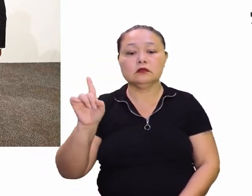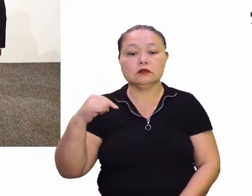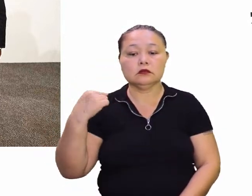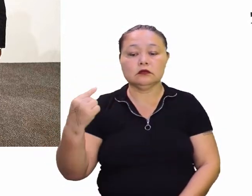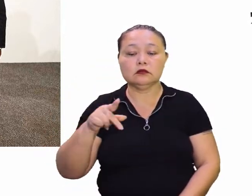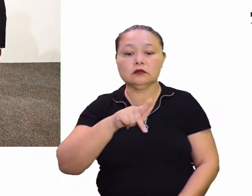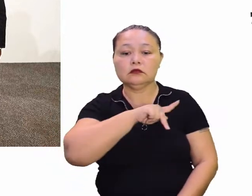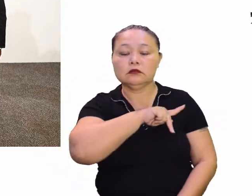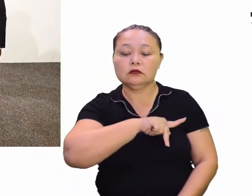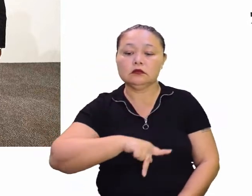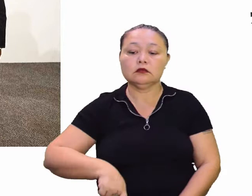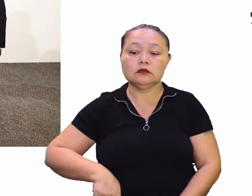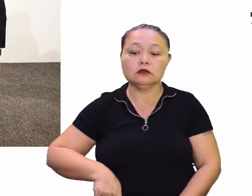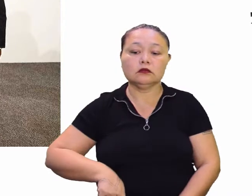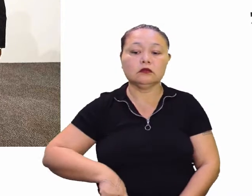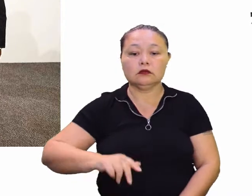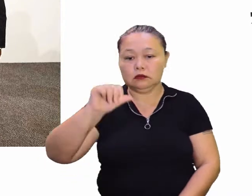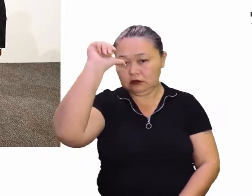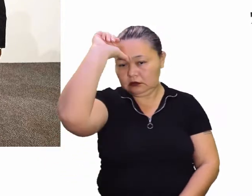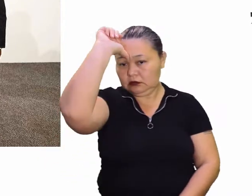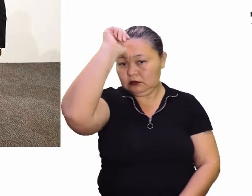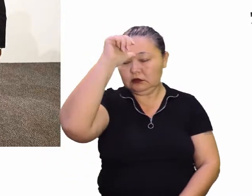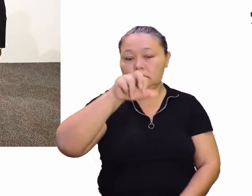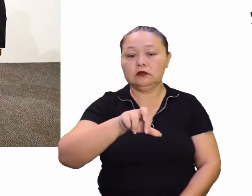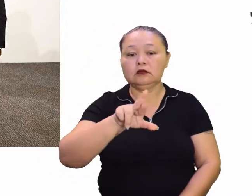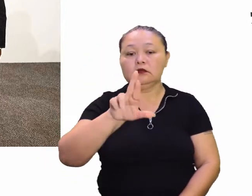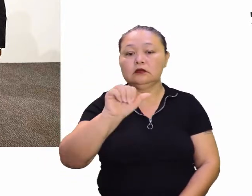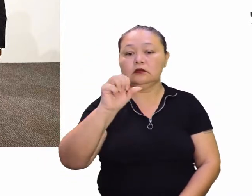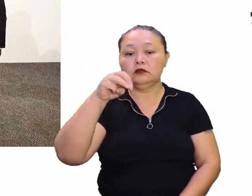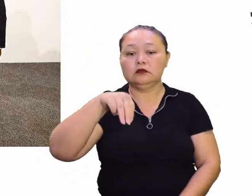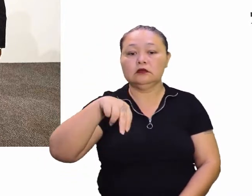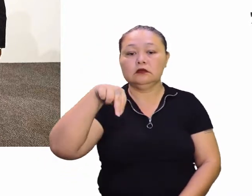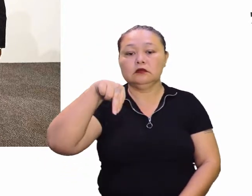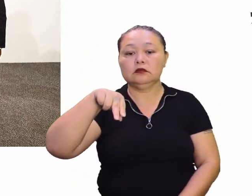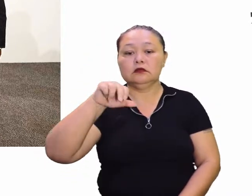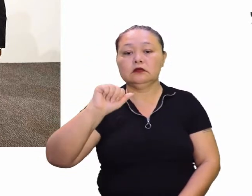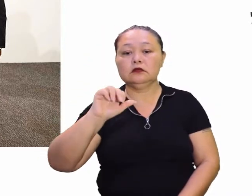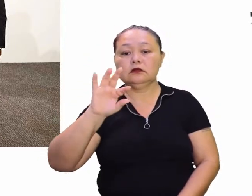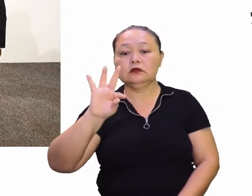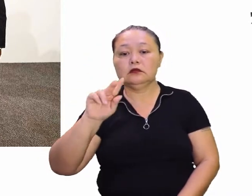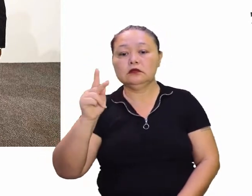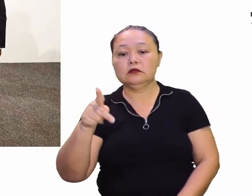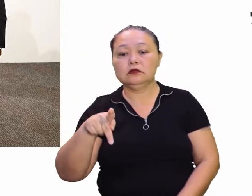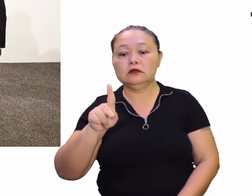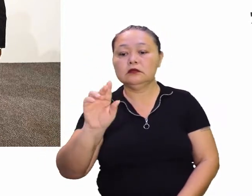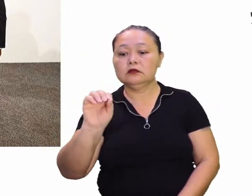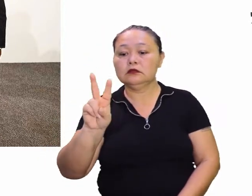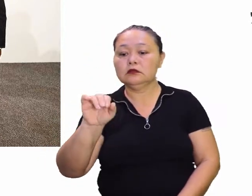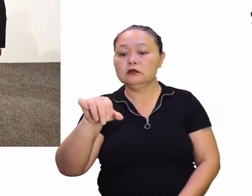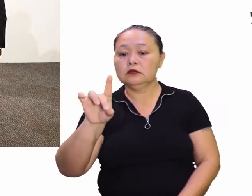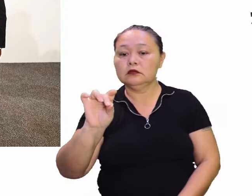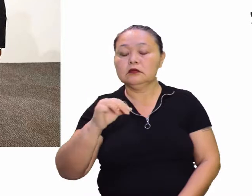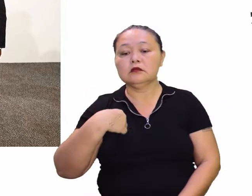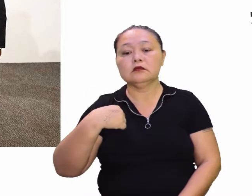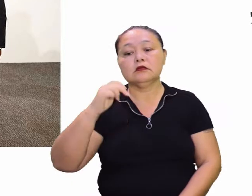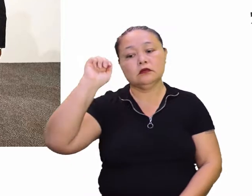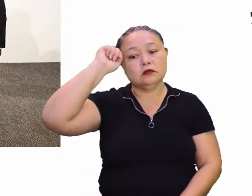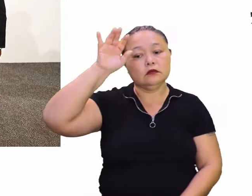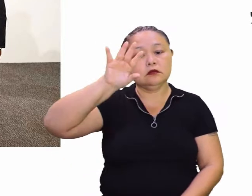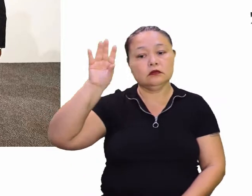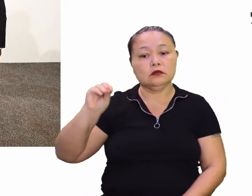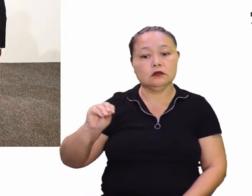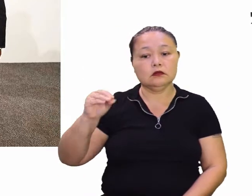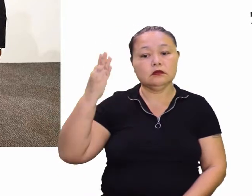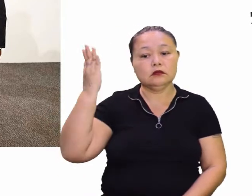o presidente da Índia, Ramnath Kovind, e da África do Sul,